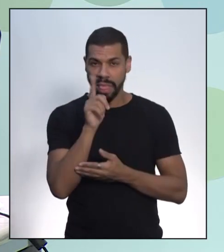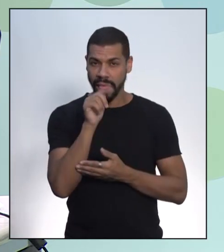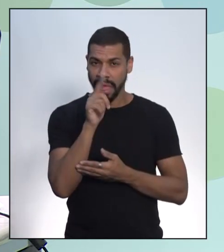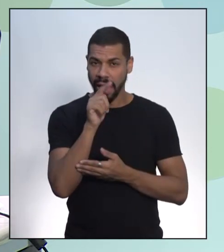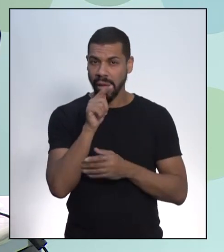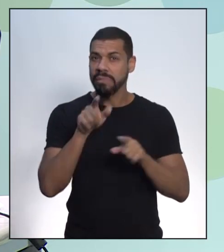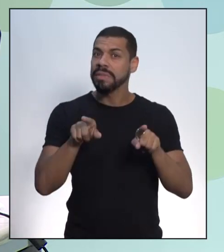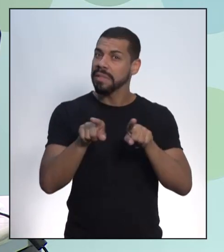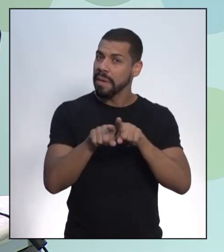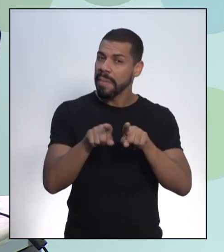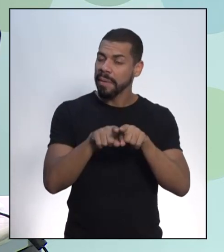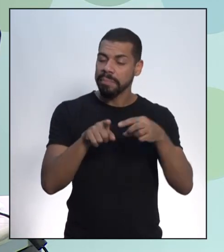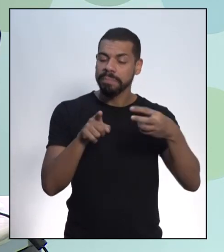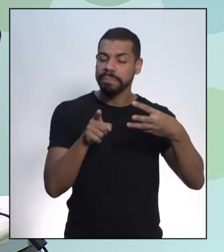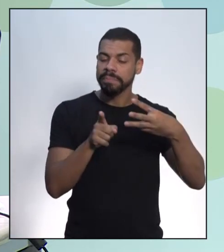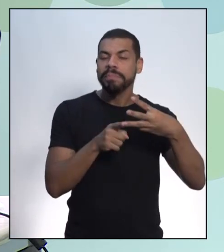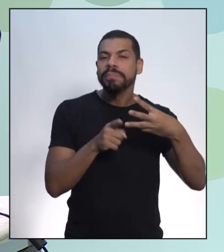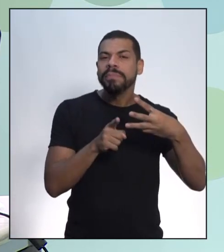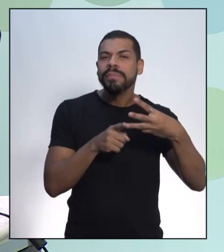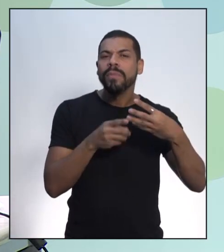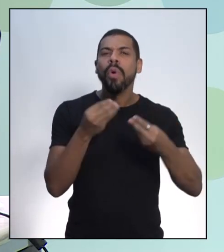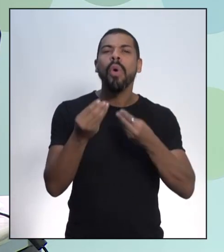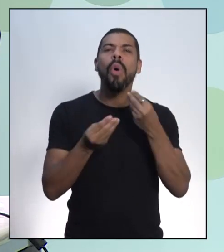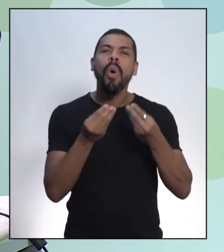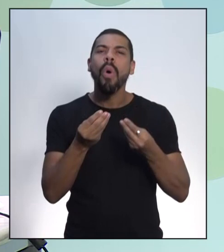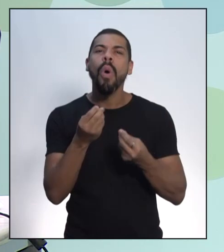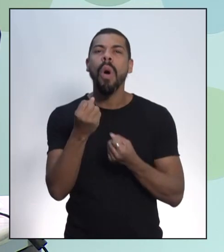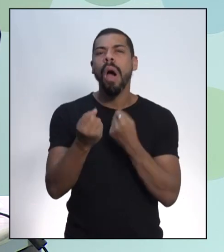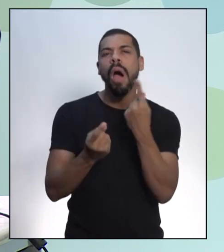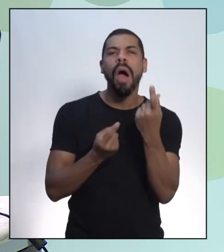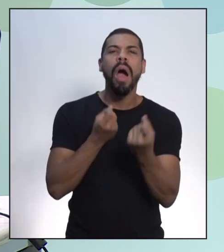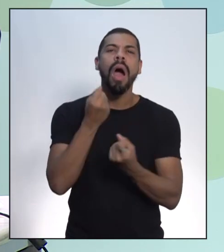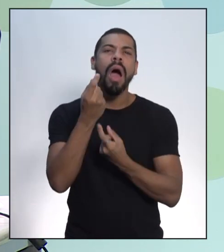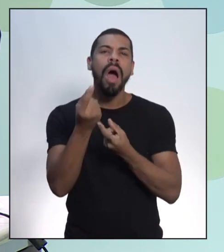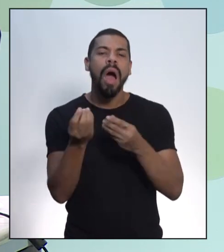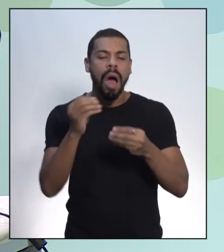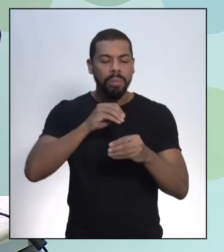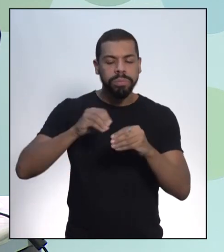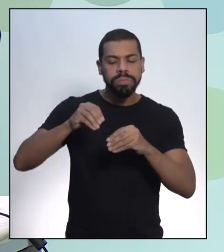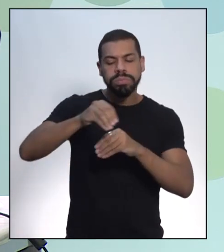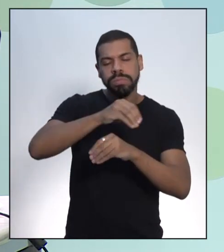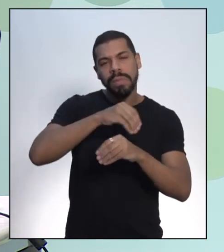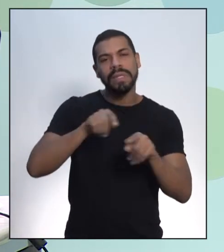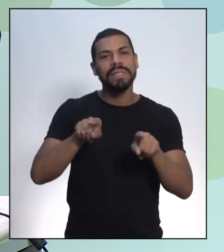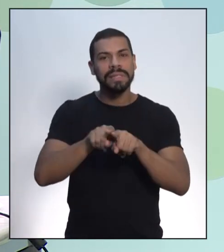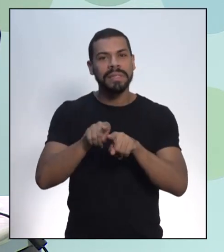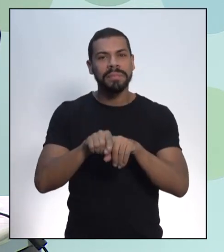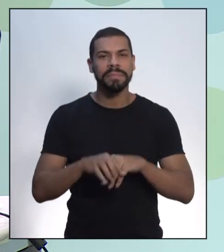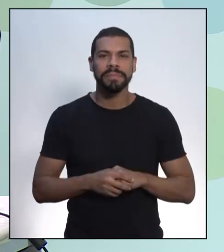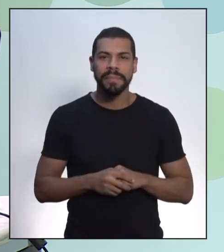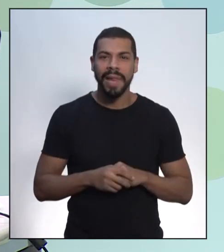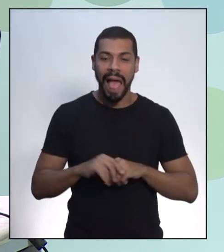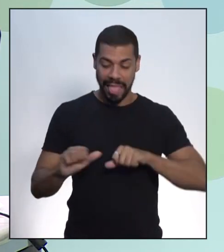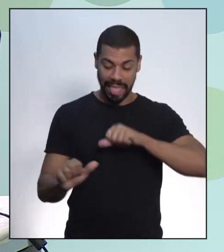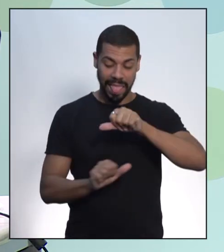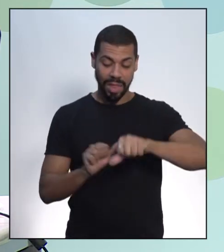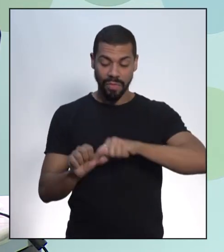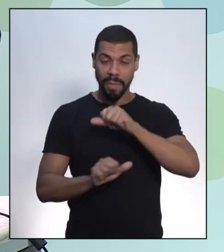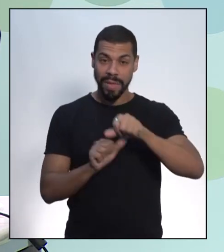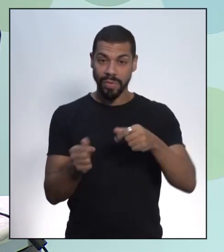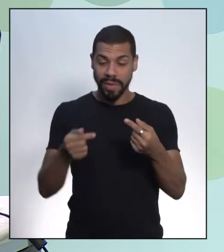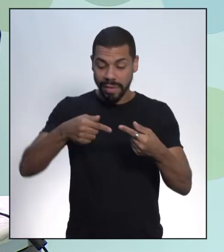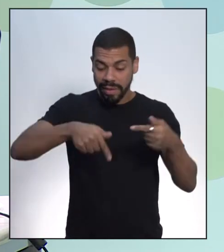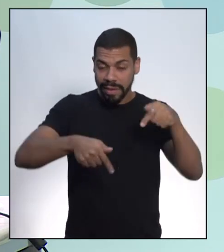também a solubilidade de alguns desses componentes. E também nós vimos o quê? As transformações químicas,